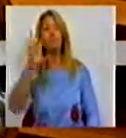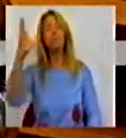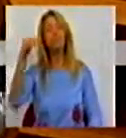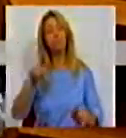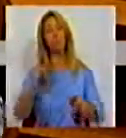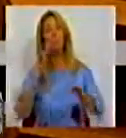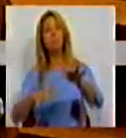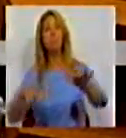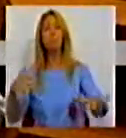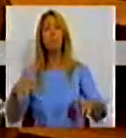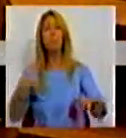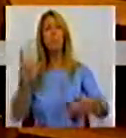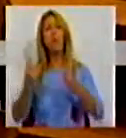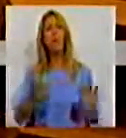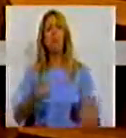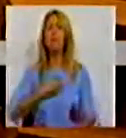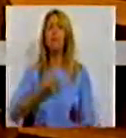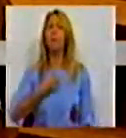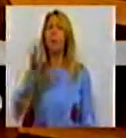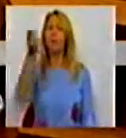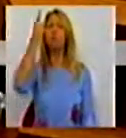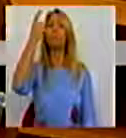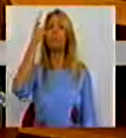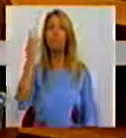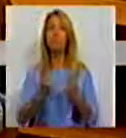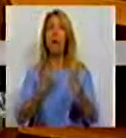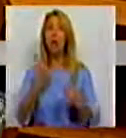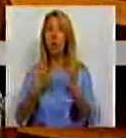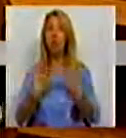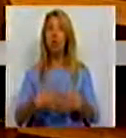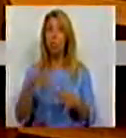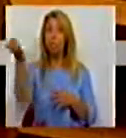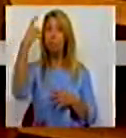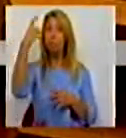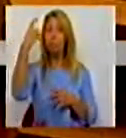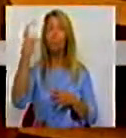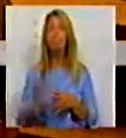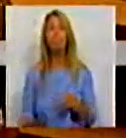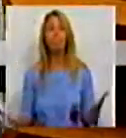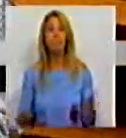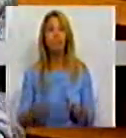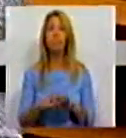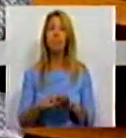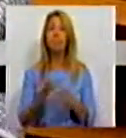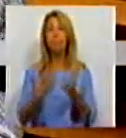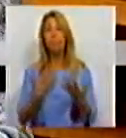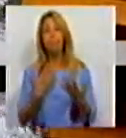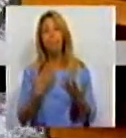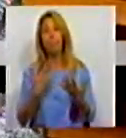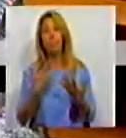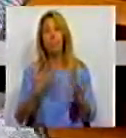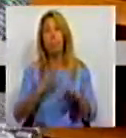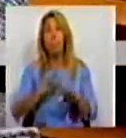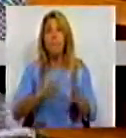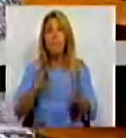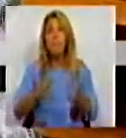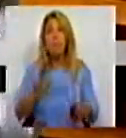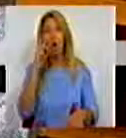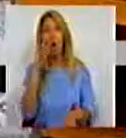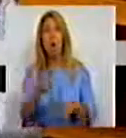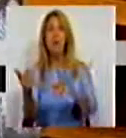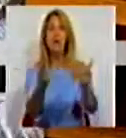diálogo intercultural. Enfim, políticas que sempre tiveram na sua base a dignidade da pessoa humana, a princípio constitucional à luz do